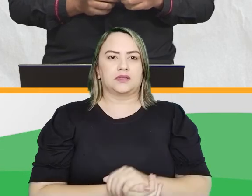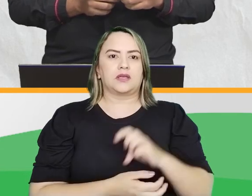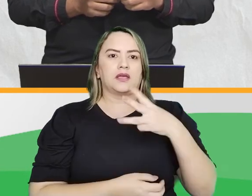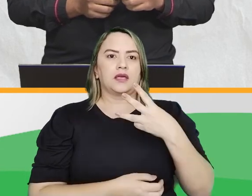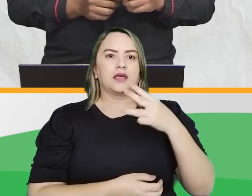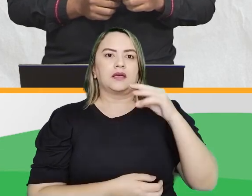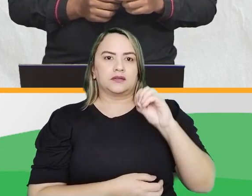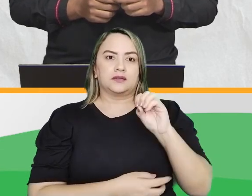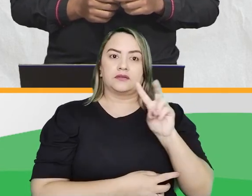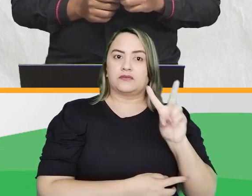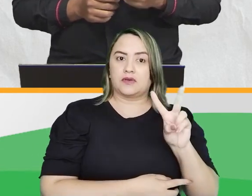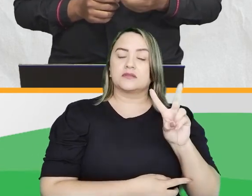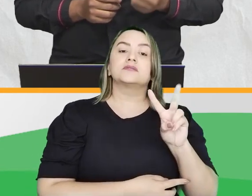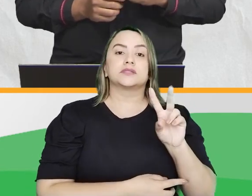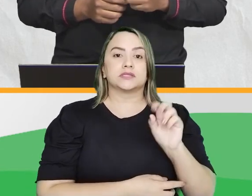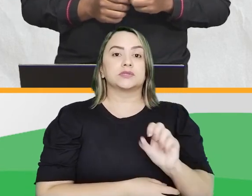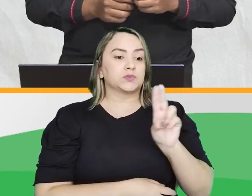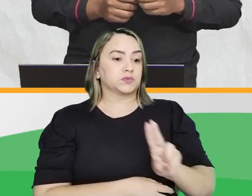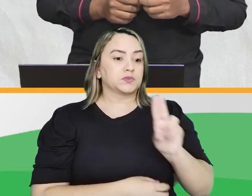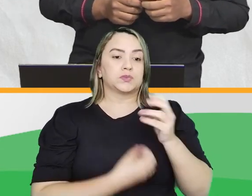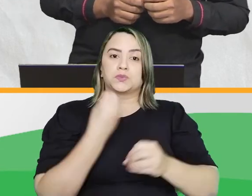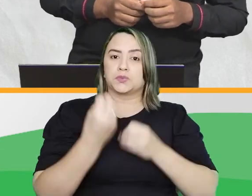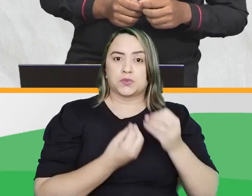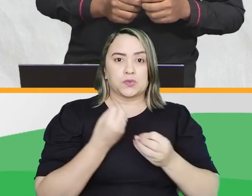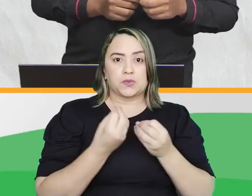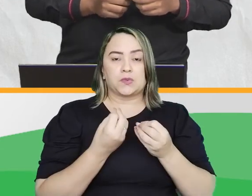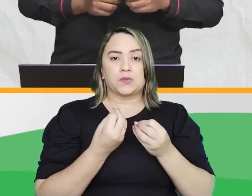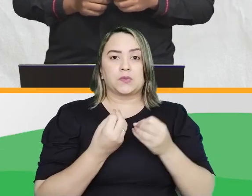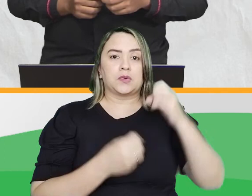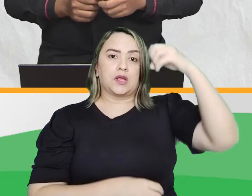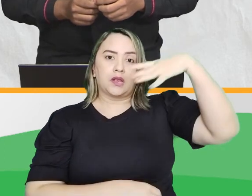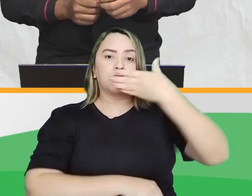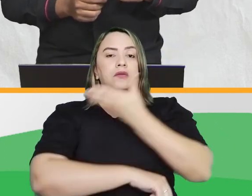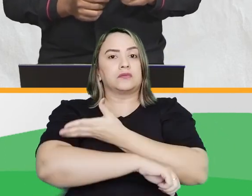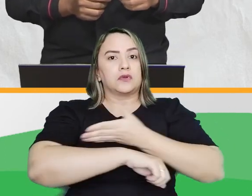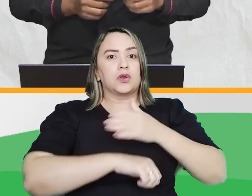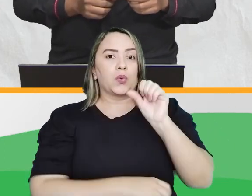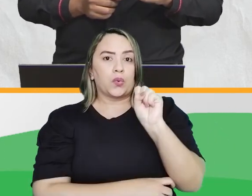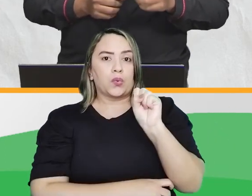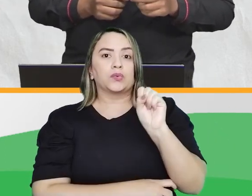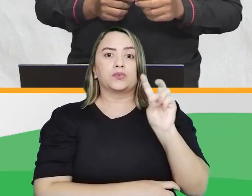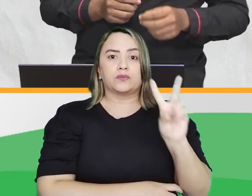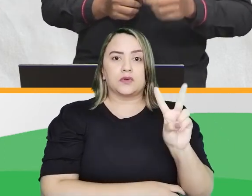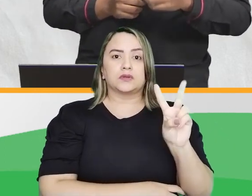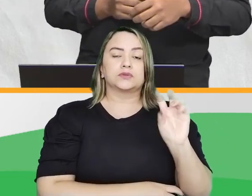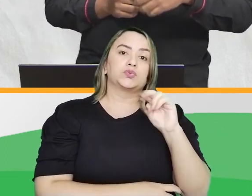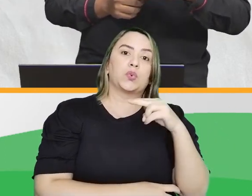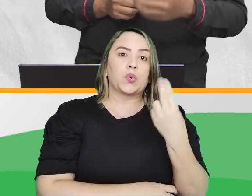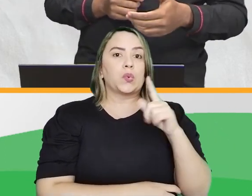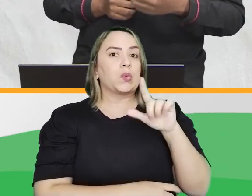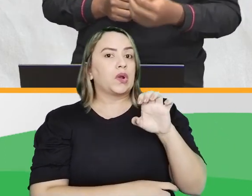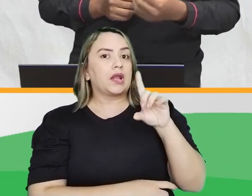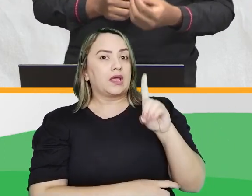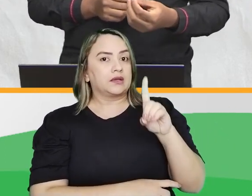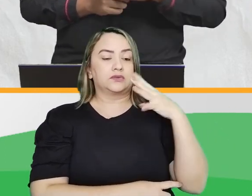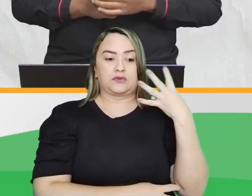uma lâmpada incandescente de 30 watts pode ser obtido por uma lâmpada fluorescente compacta de 8 watts e por uma lâmpada